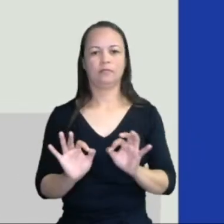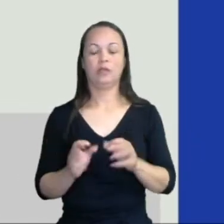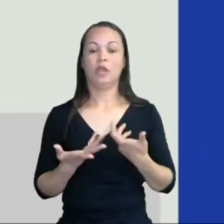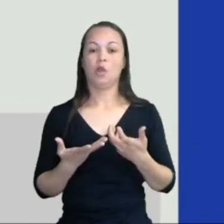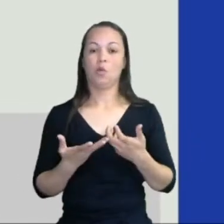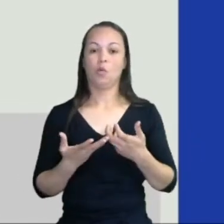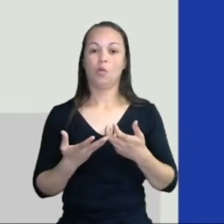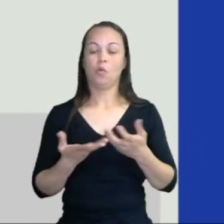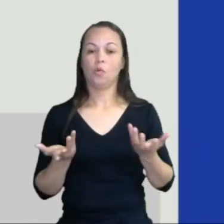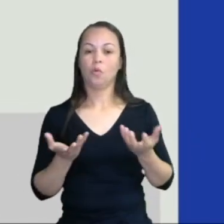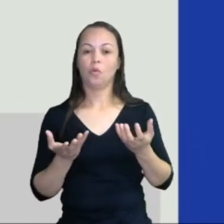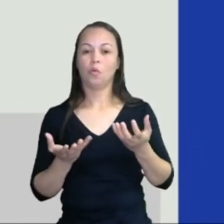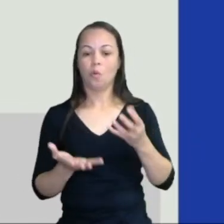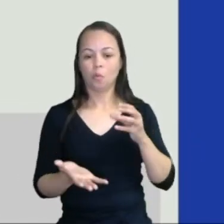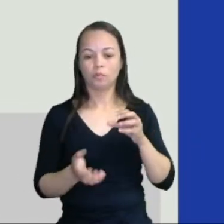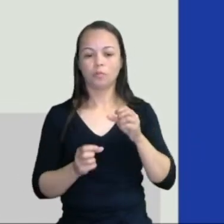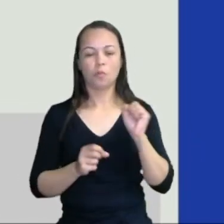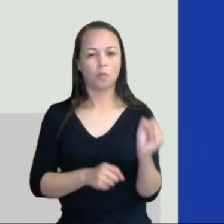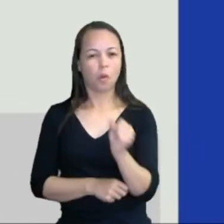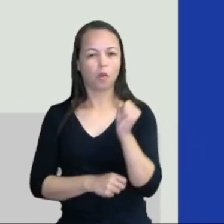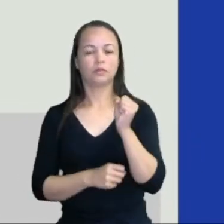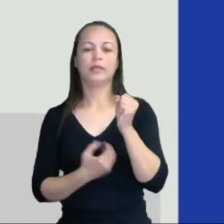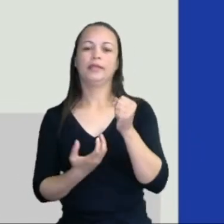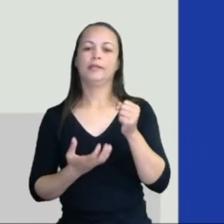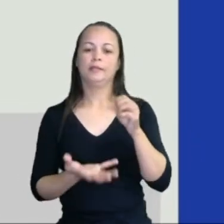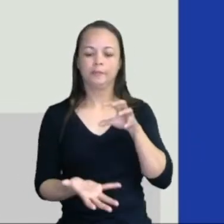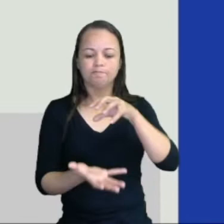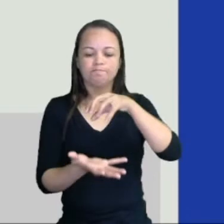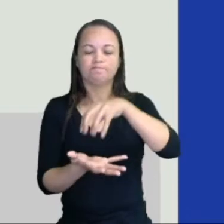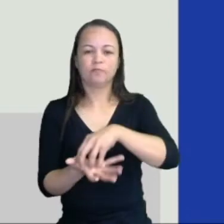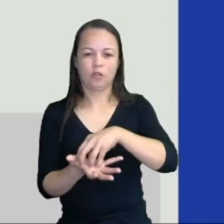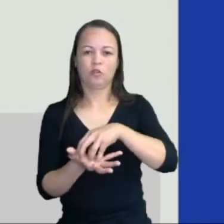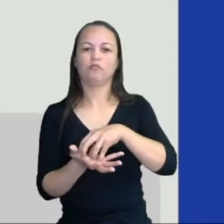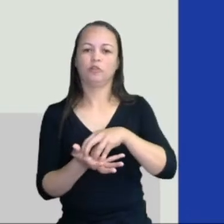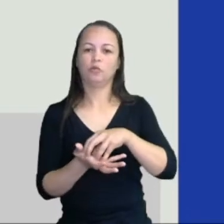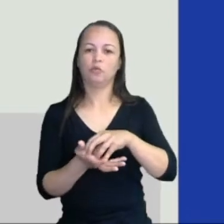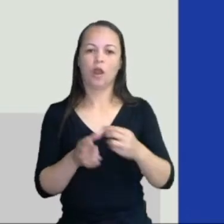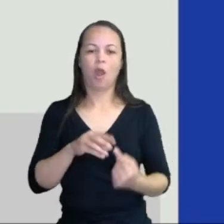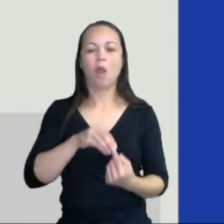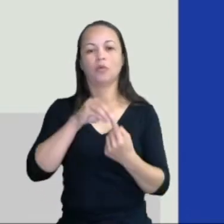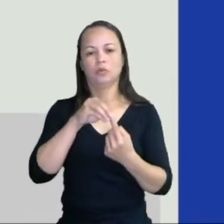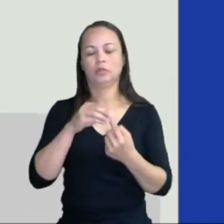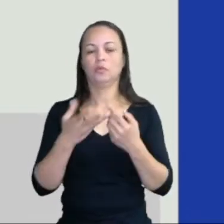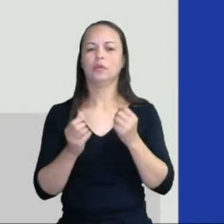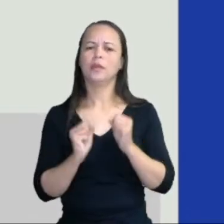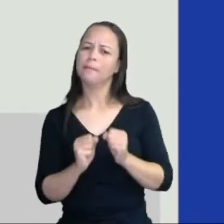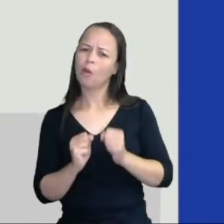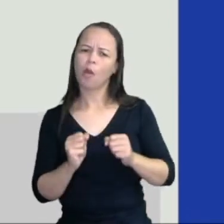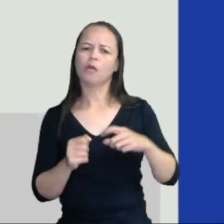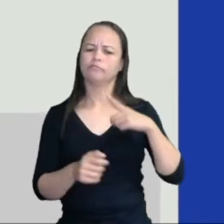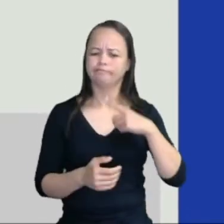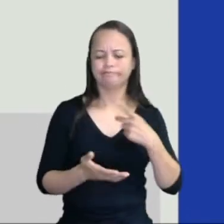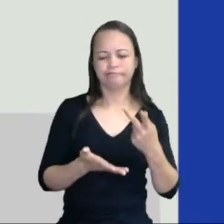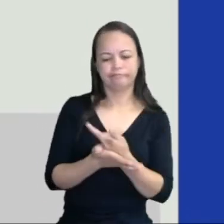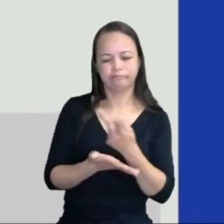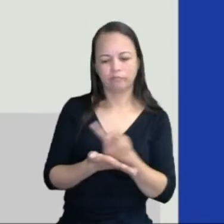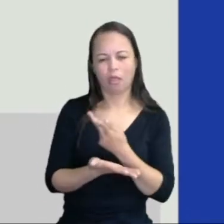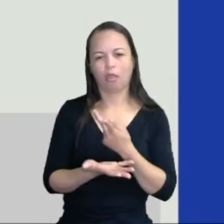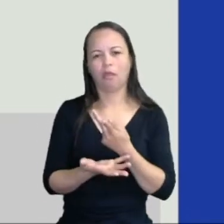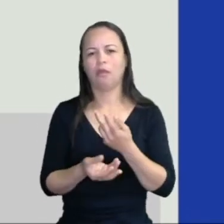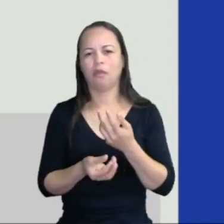numa figura única, que pode, muitas vezes, ser dotada de erros ou